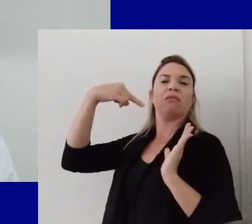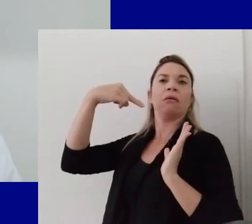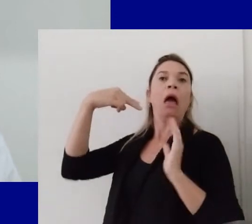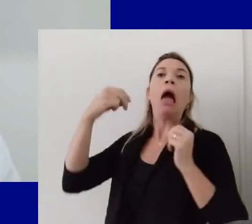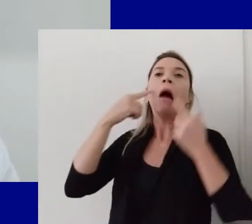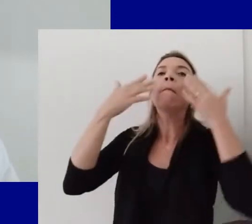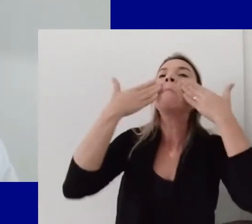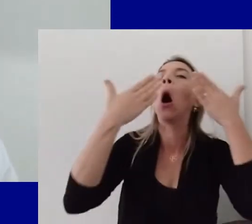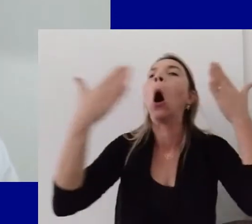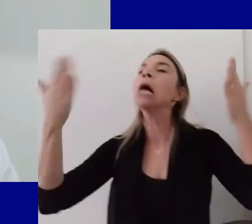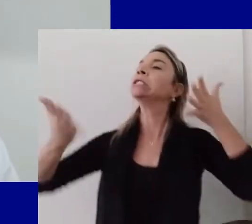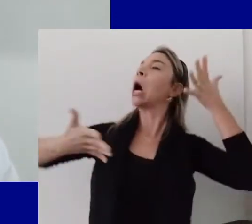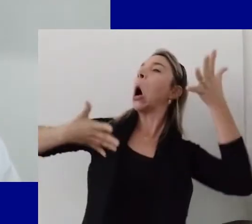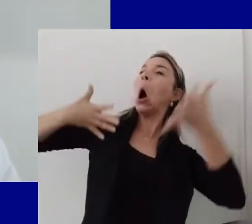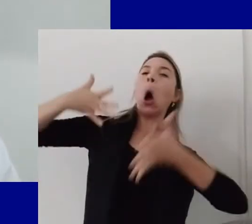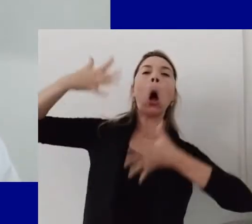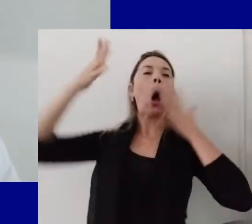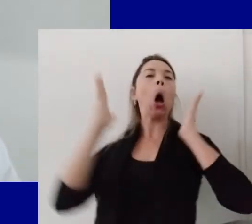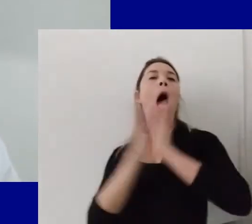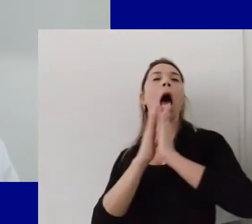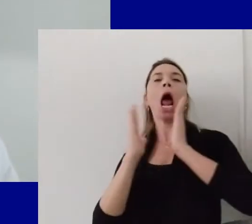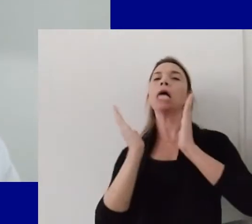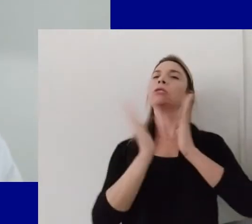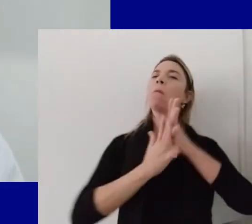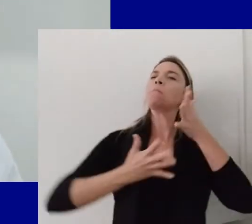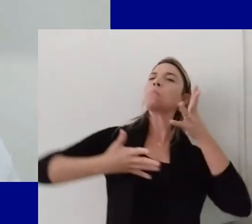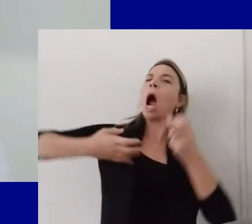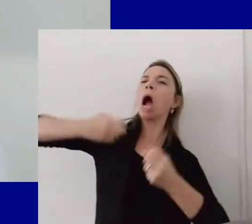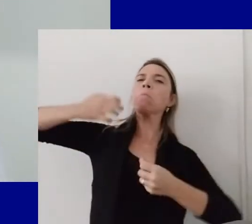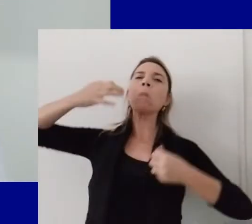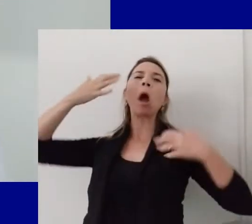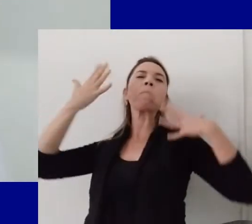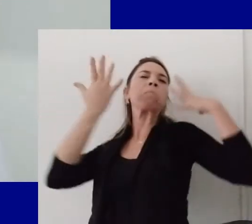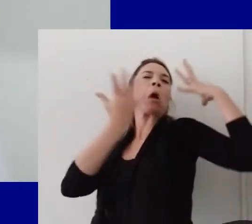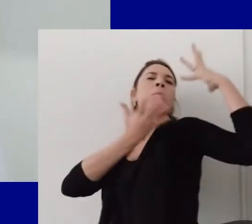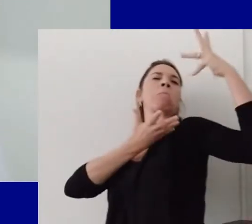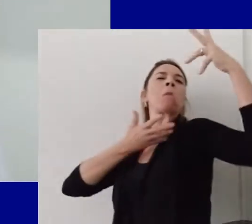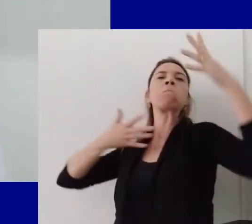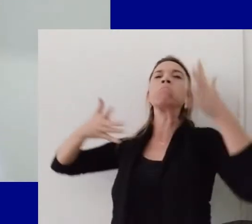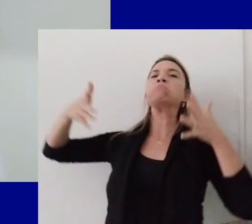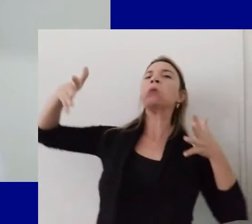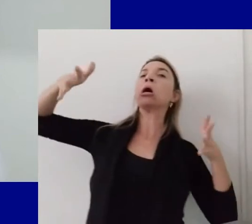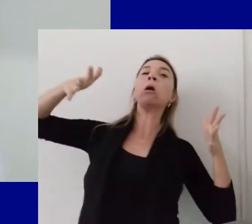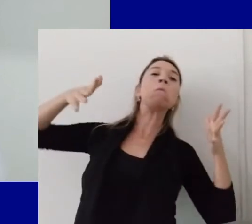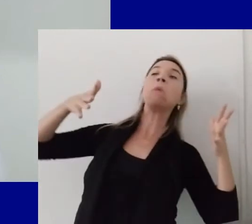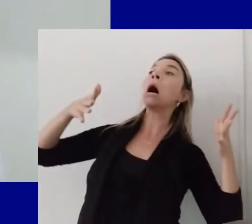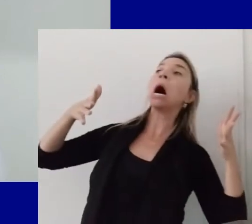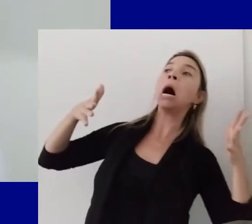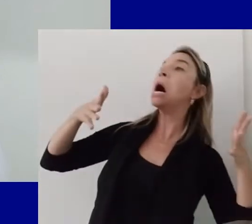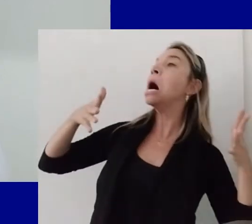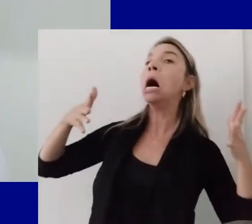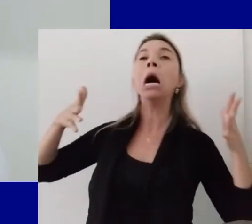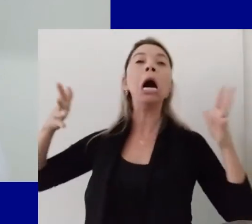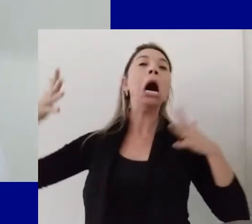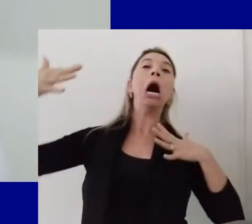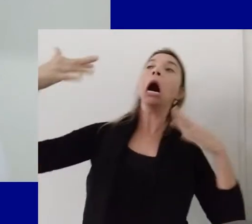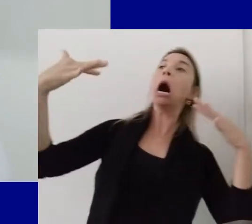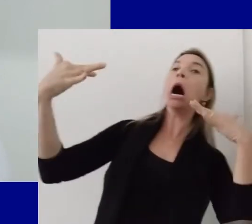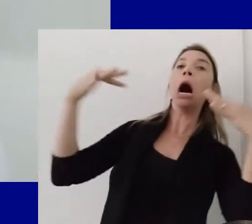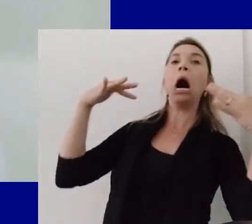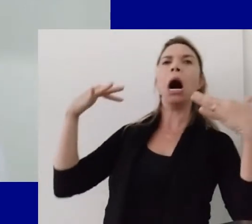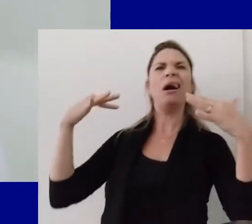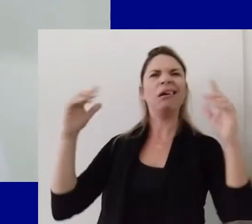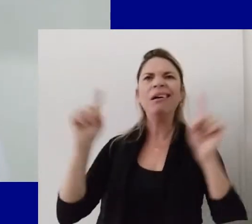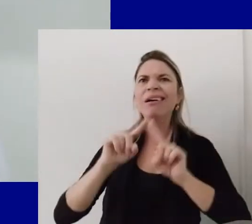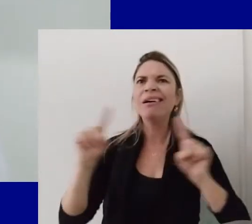homens. Deus vê a sua atitude, porque diante de Deus as máscaras caem, somos